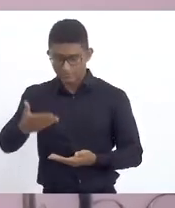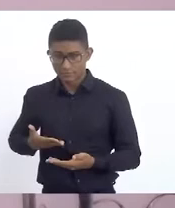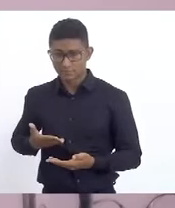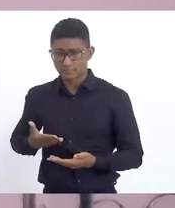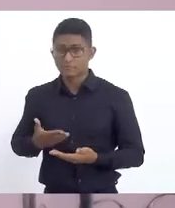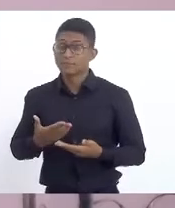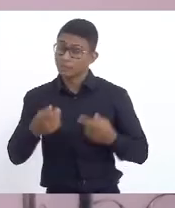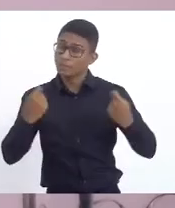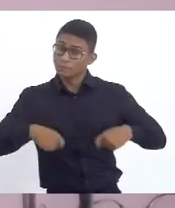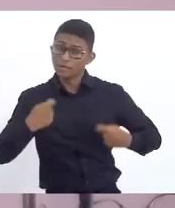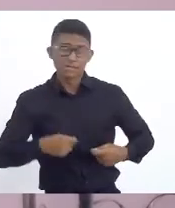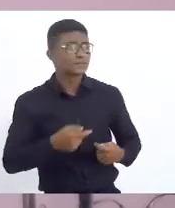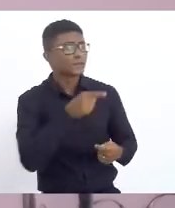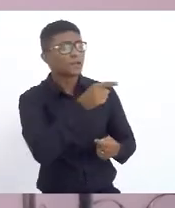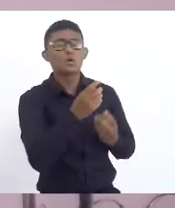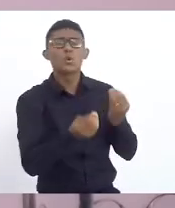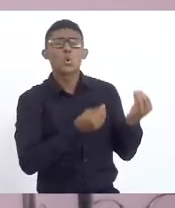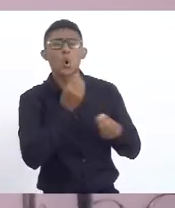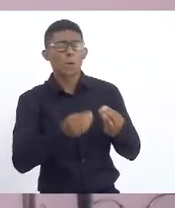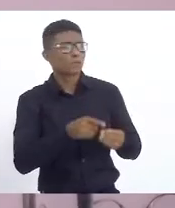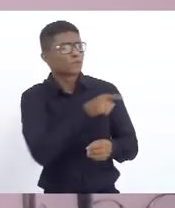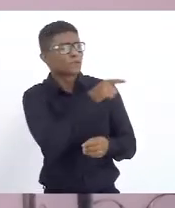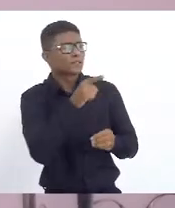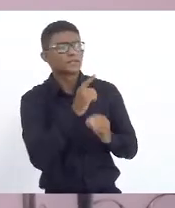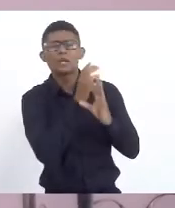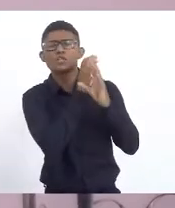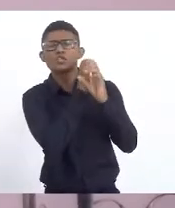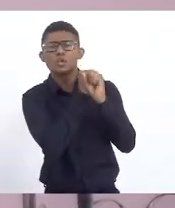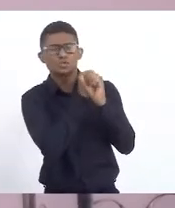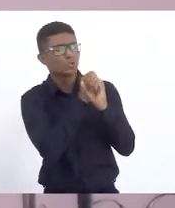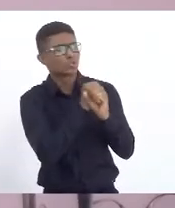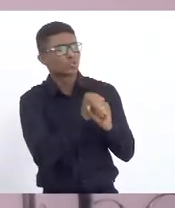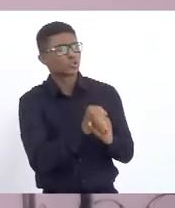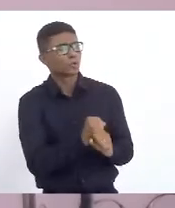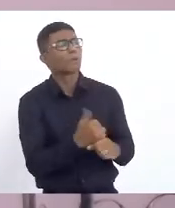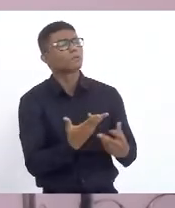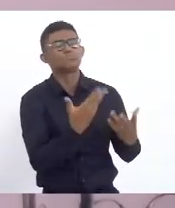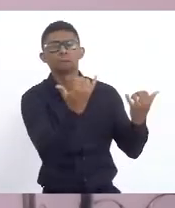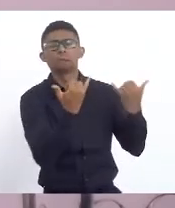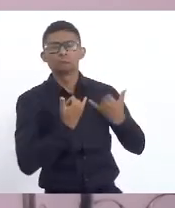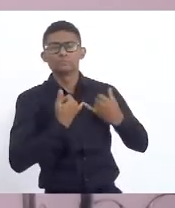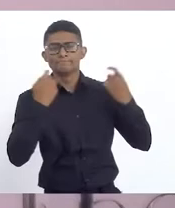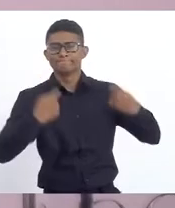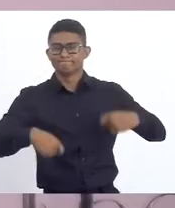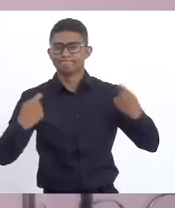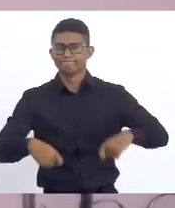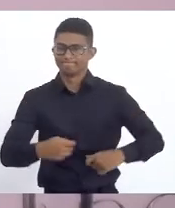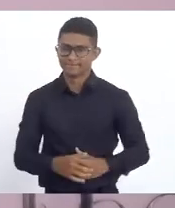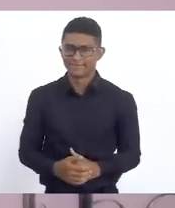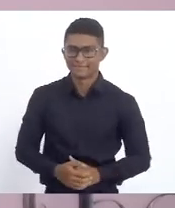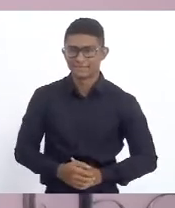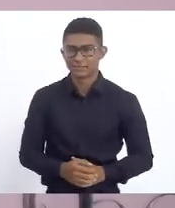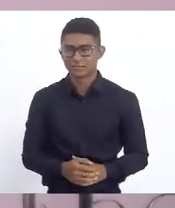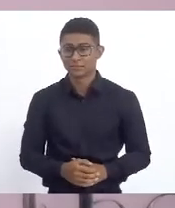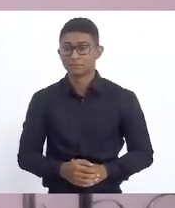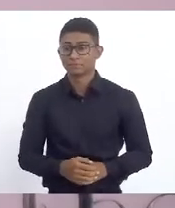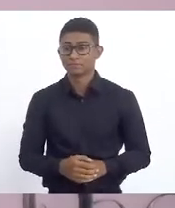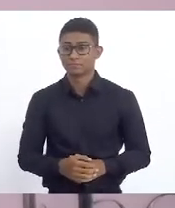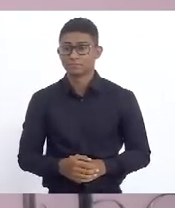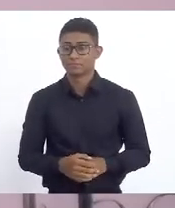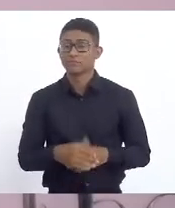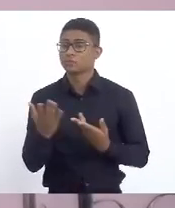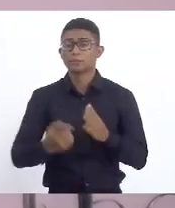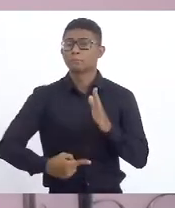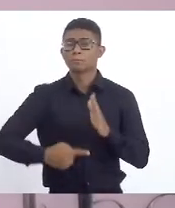que representa essas contas da SEDAI daqui para frente. Então, queria primeiro,